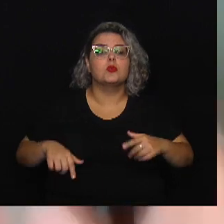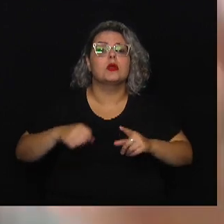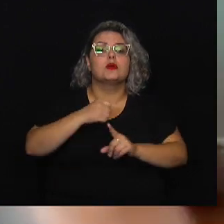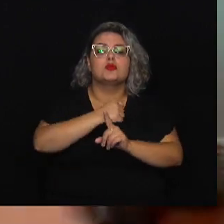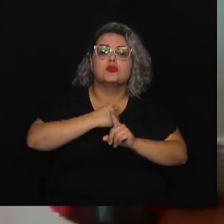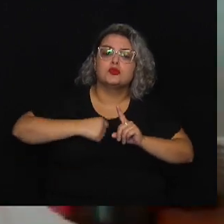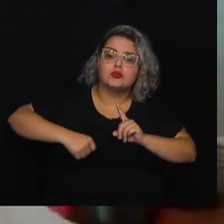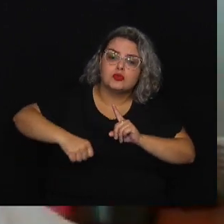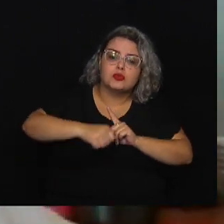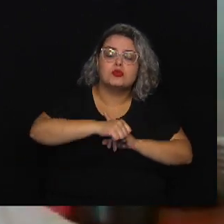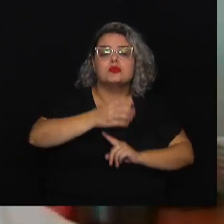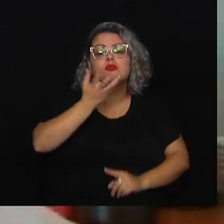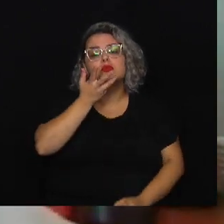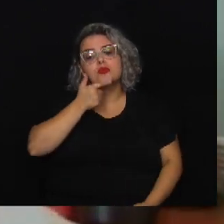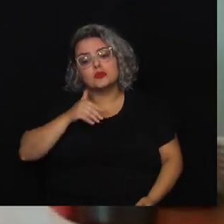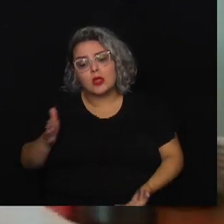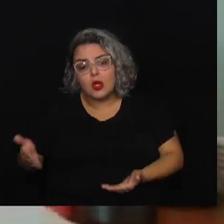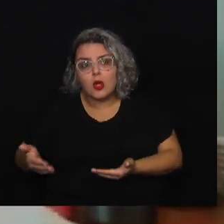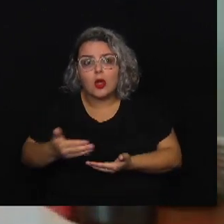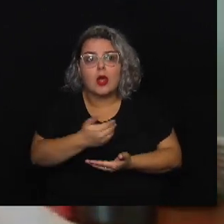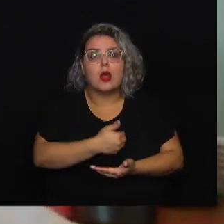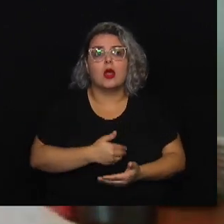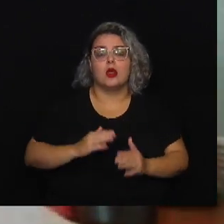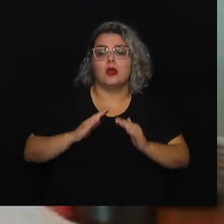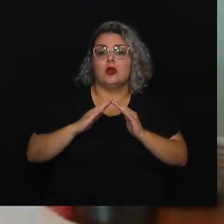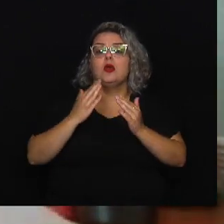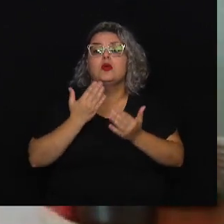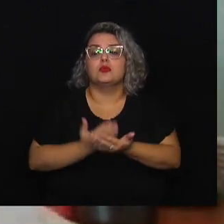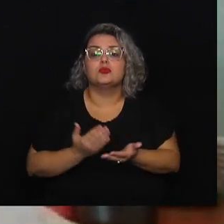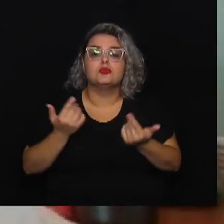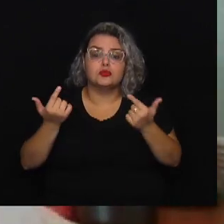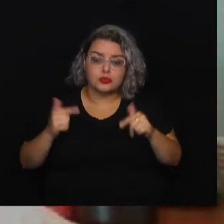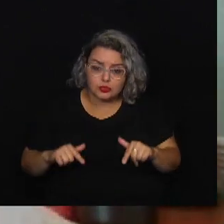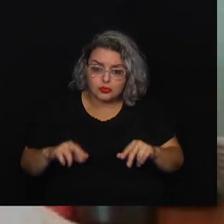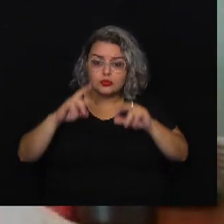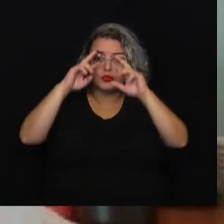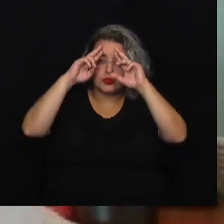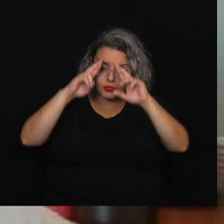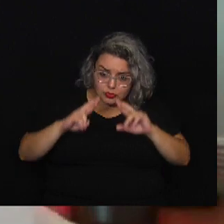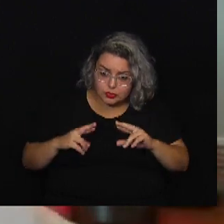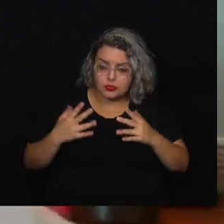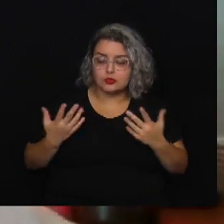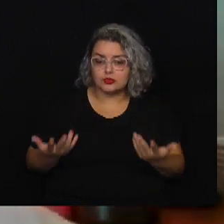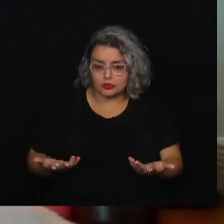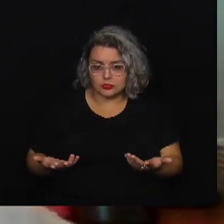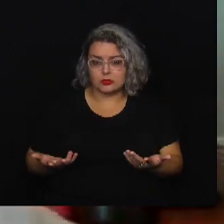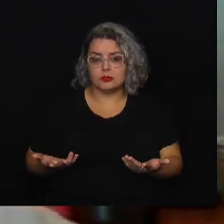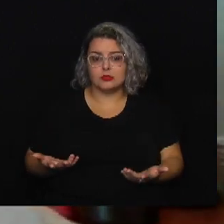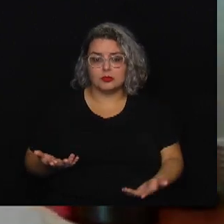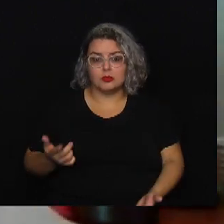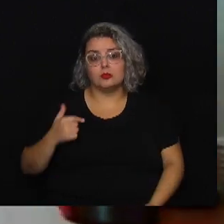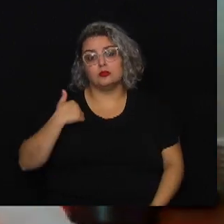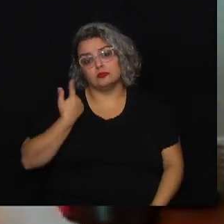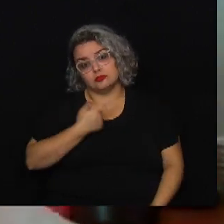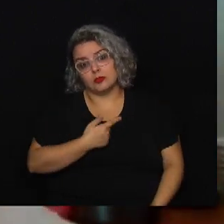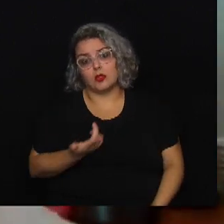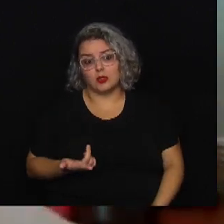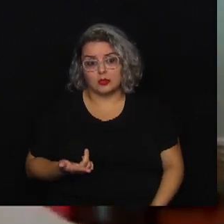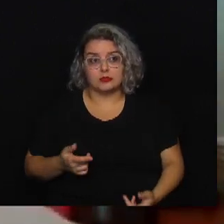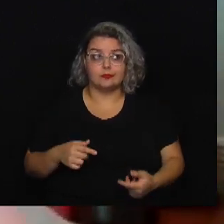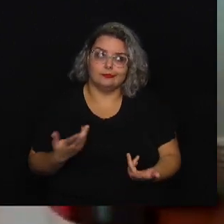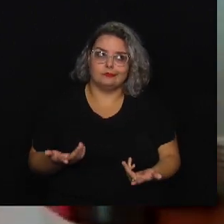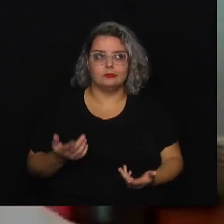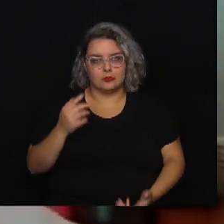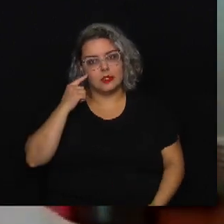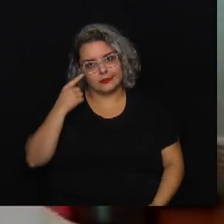a escola Sim. acolhe, a escola é um lugar de respeito, né? Então a gente, pelo menos deveria ser, mas acho